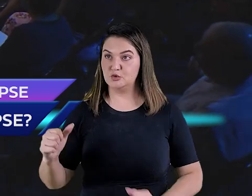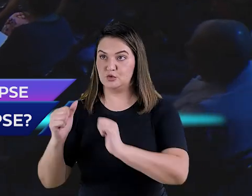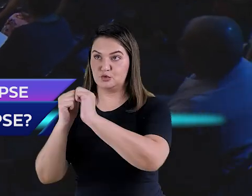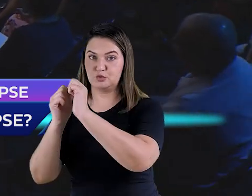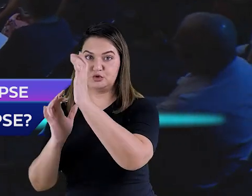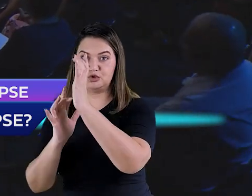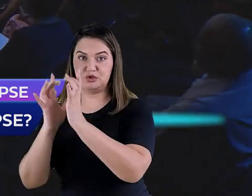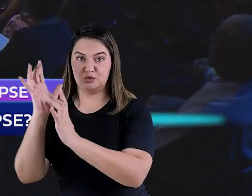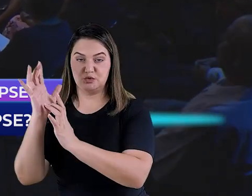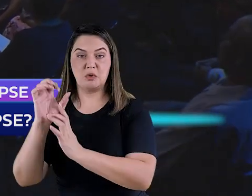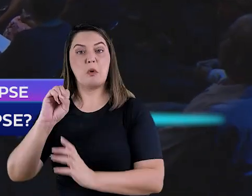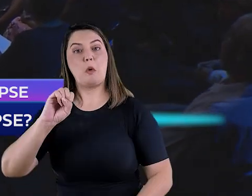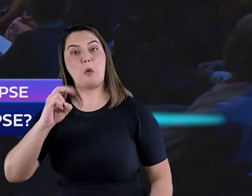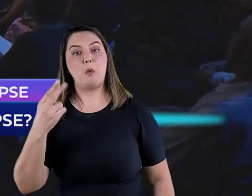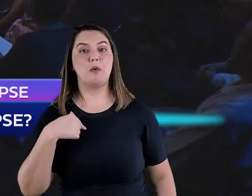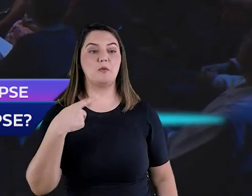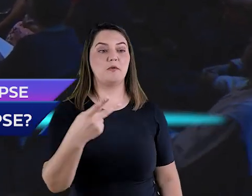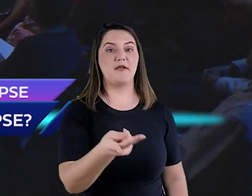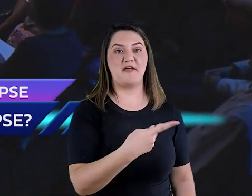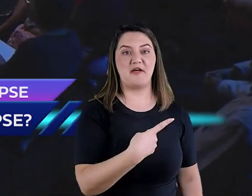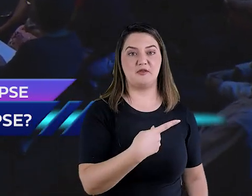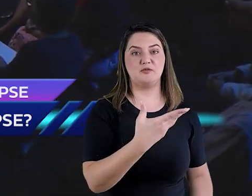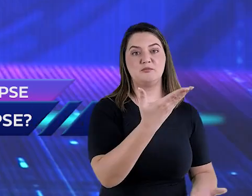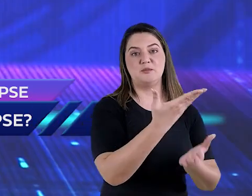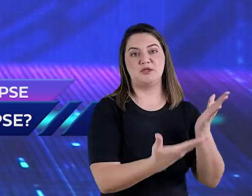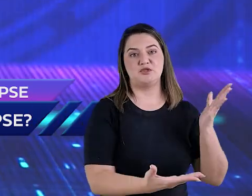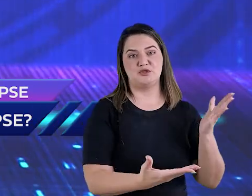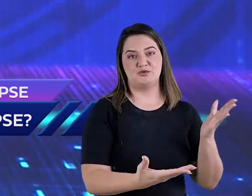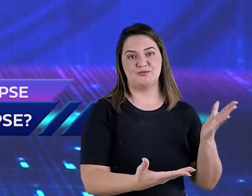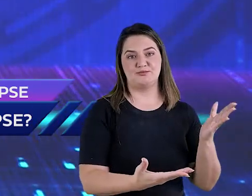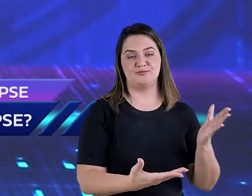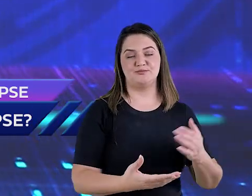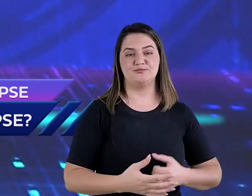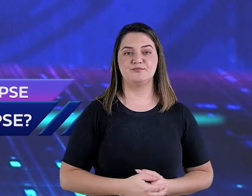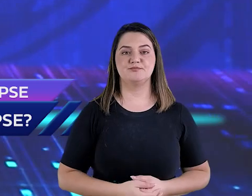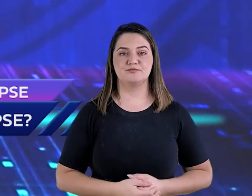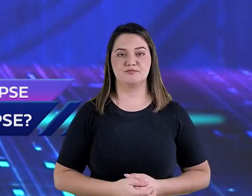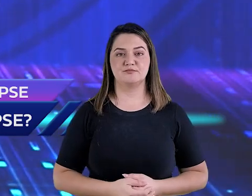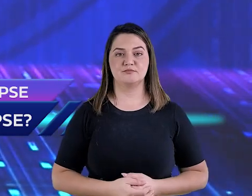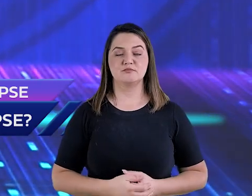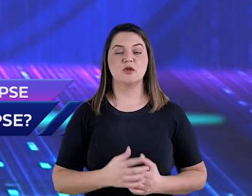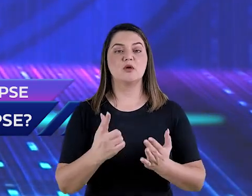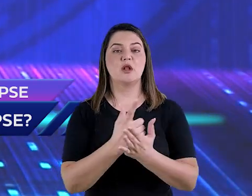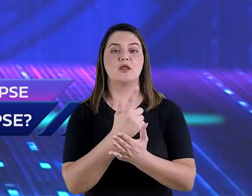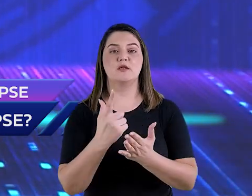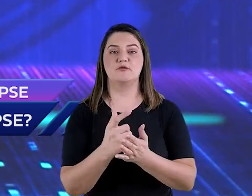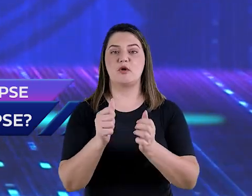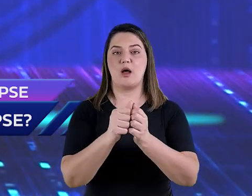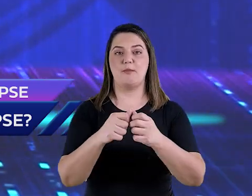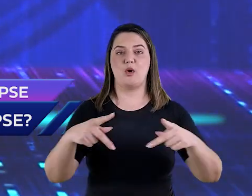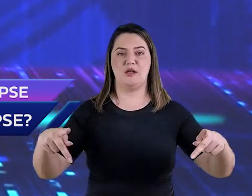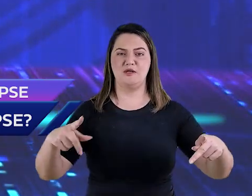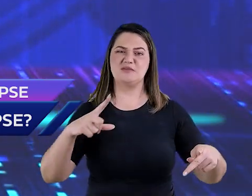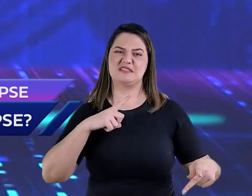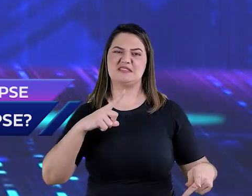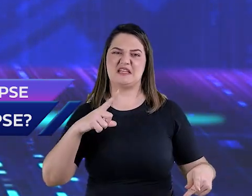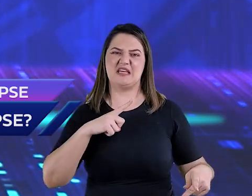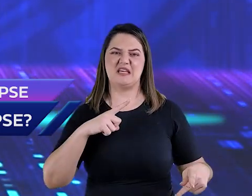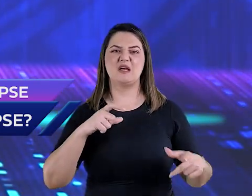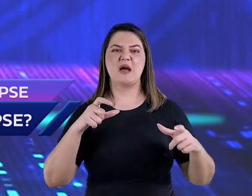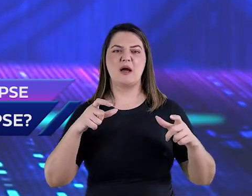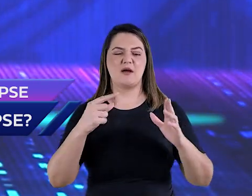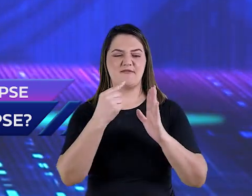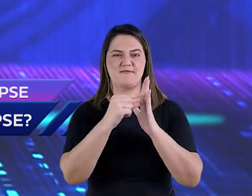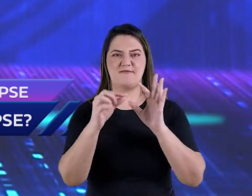Cristo ou estarei perdido. No livro do Apocalipse, Jesus menciona a expressão lago de